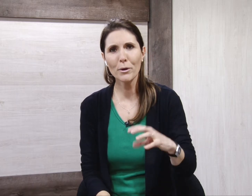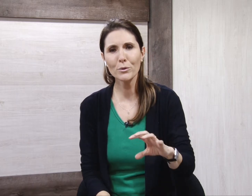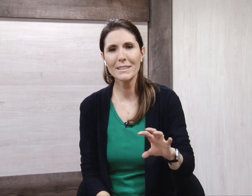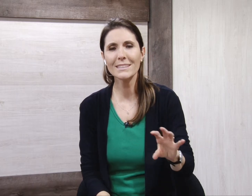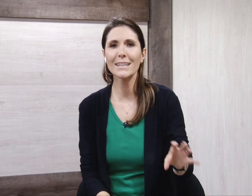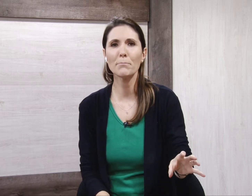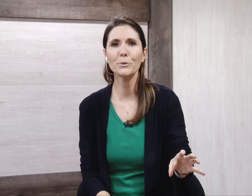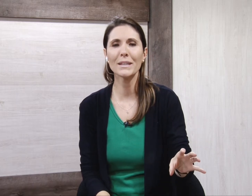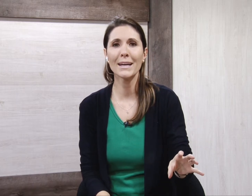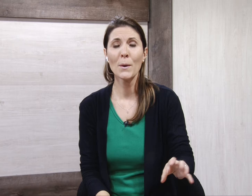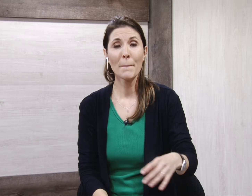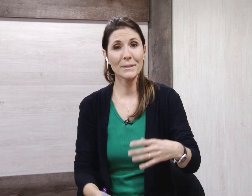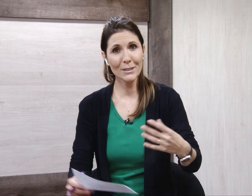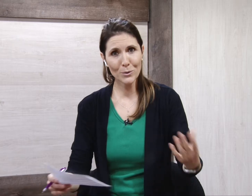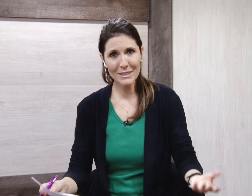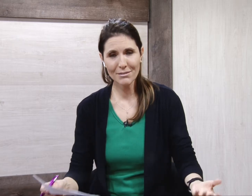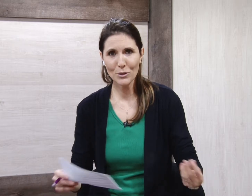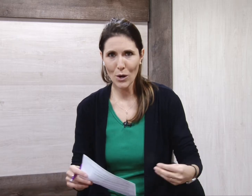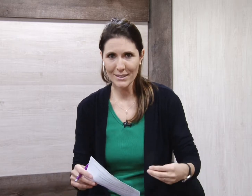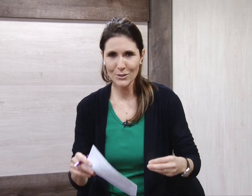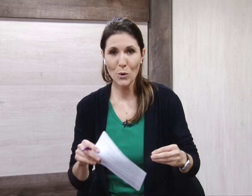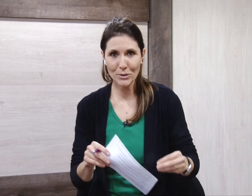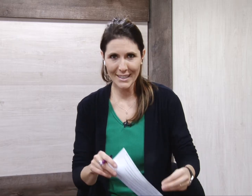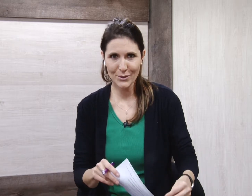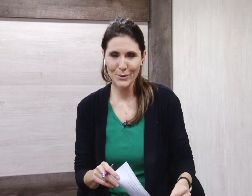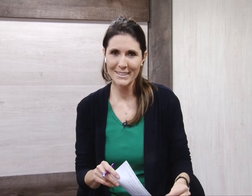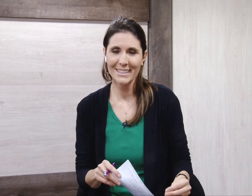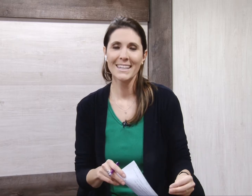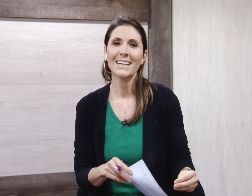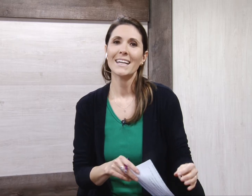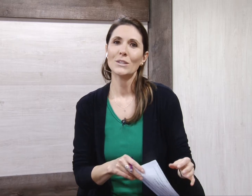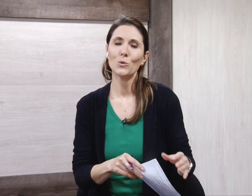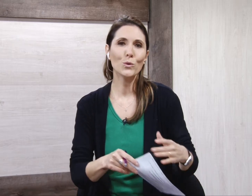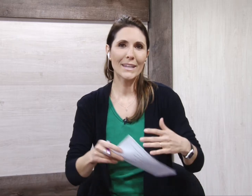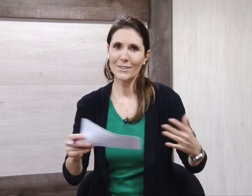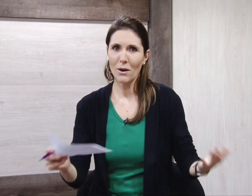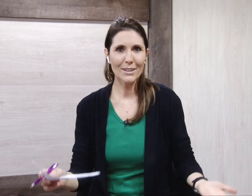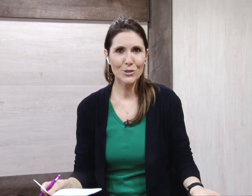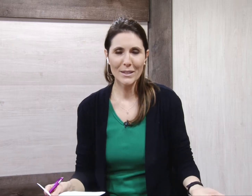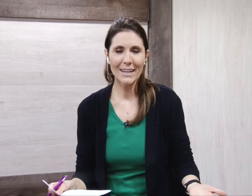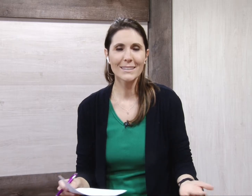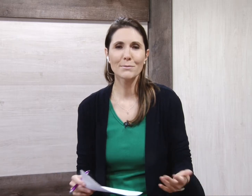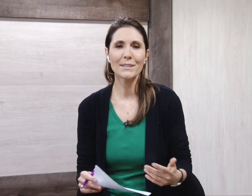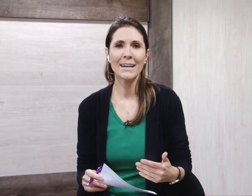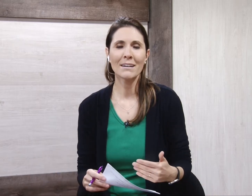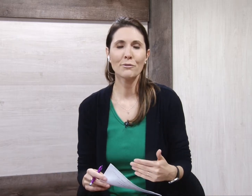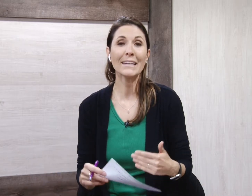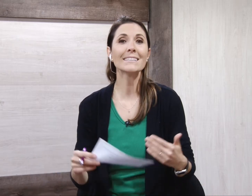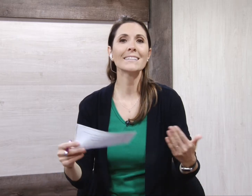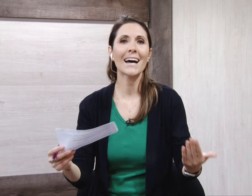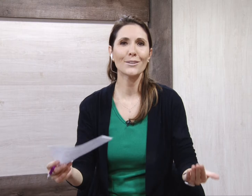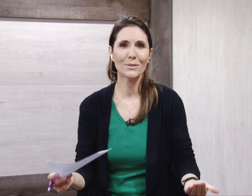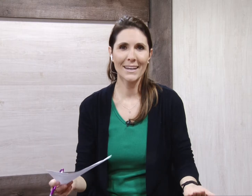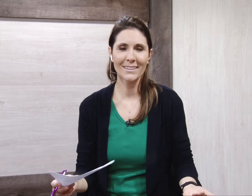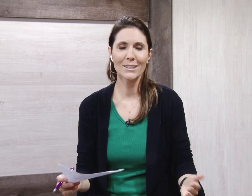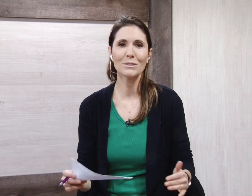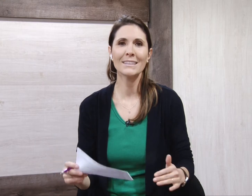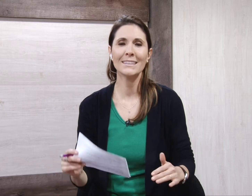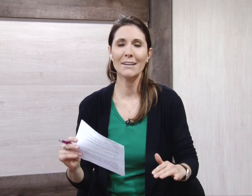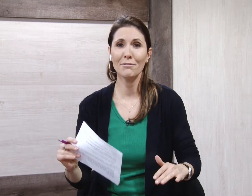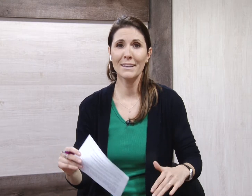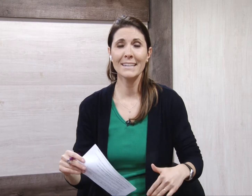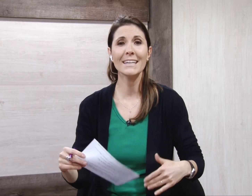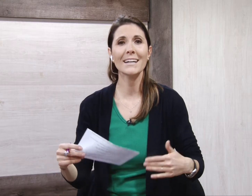tire um pouco desse tabu, né? Porque, inclusive, nós, comunicadores, na escola de jornalismo foi ensinado, né, que não